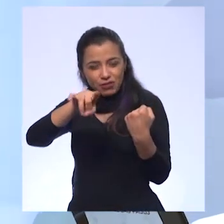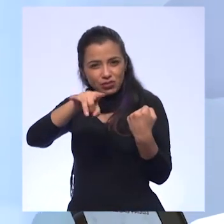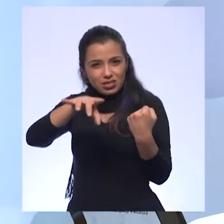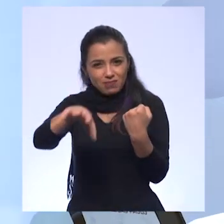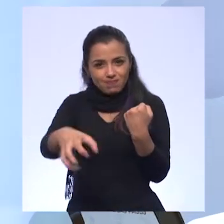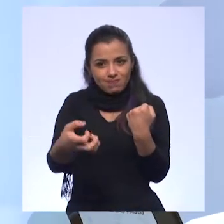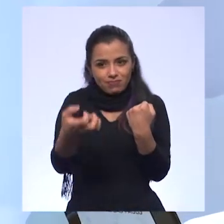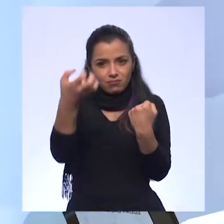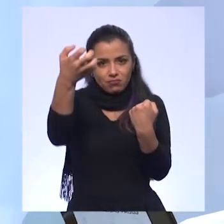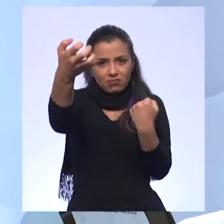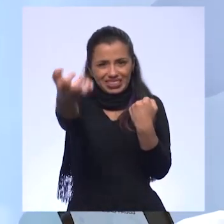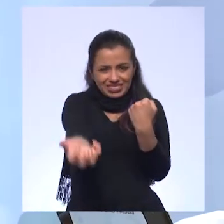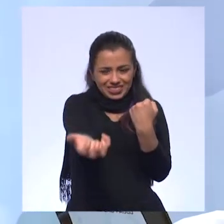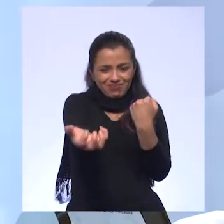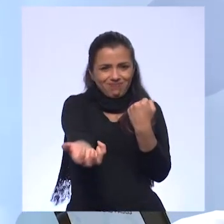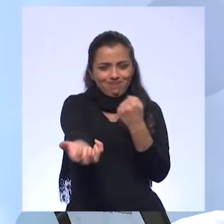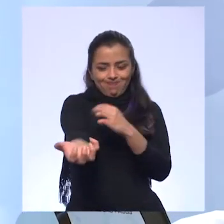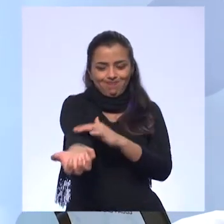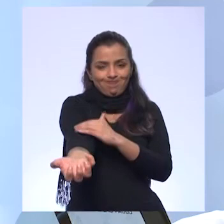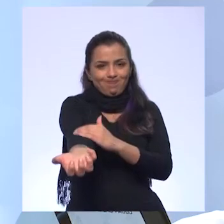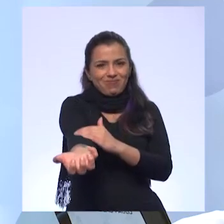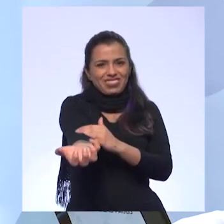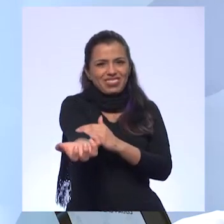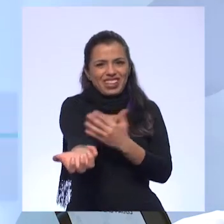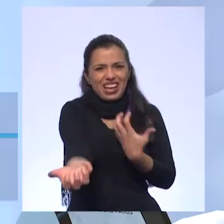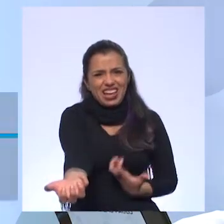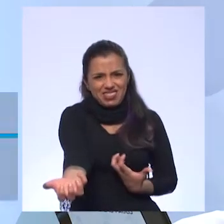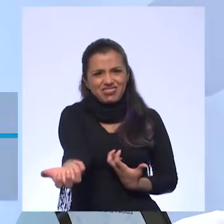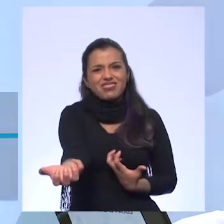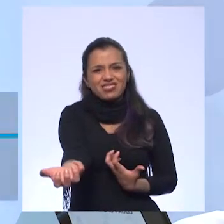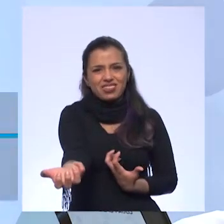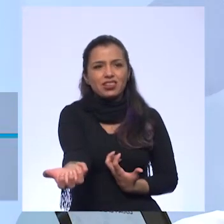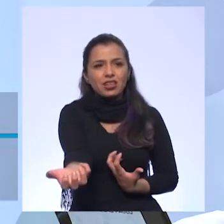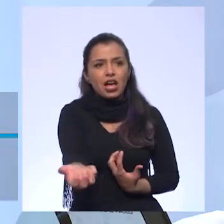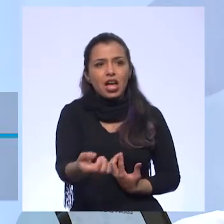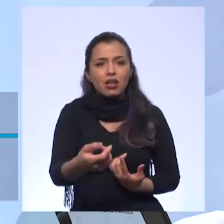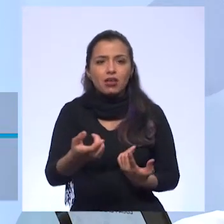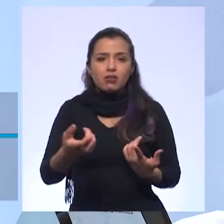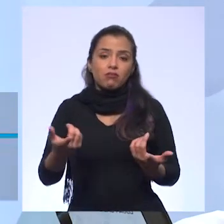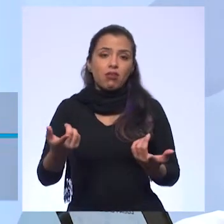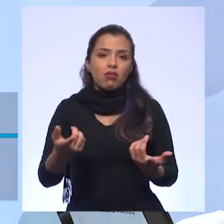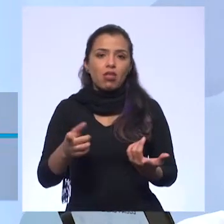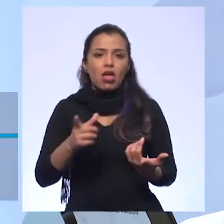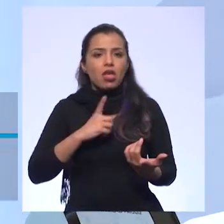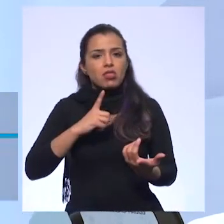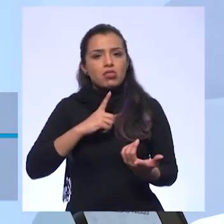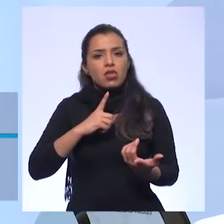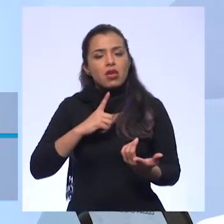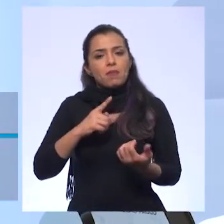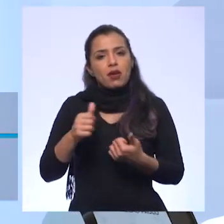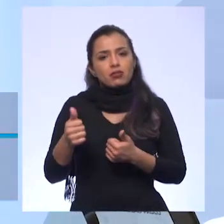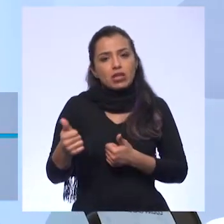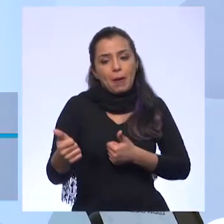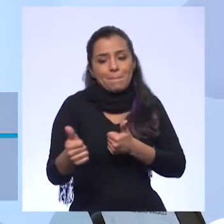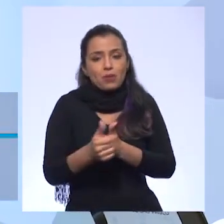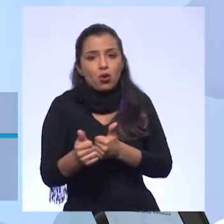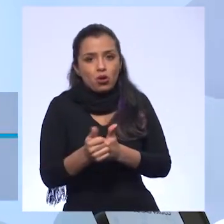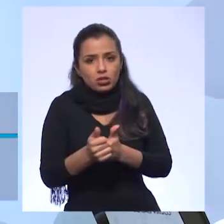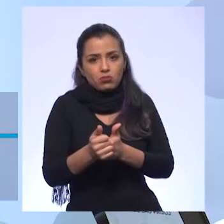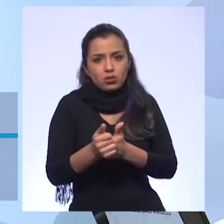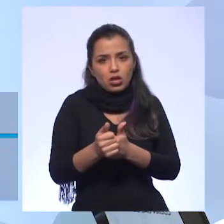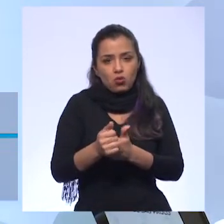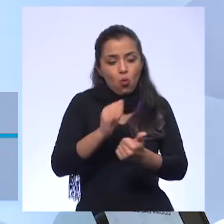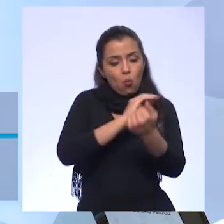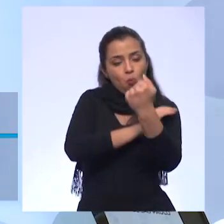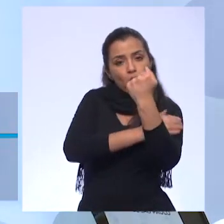são diferentes, você cansa mais rápido. Isso tem a ver com o mesmo princípio que eu falei para vocês, de estar mais próximo do músculo e requisitar